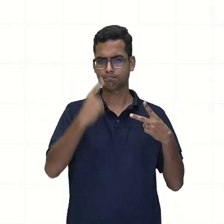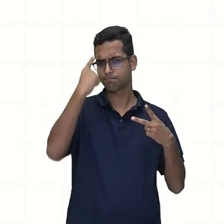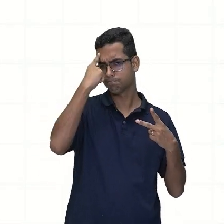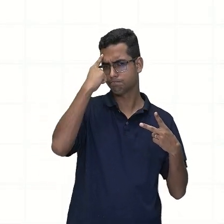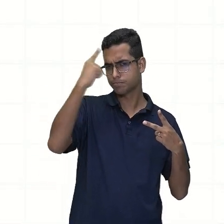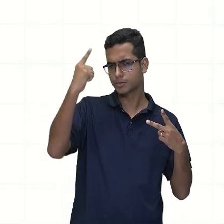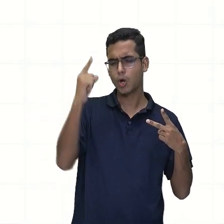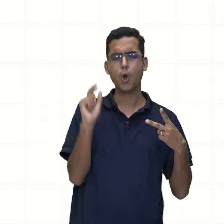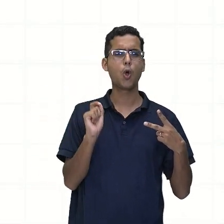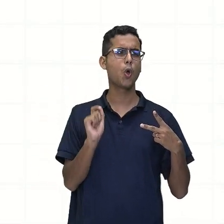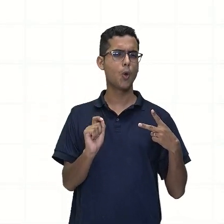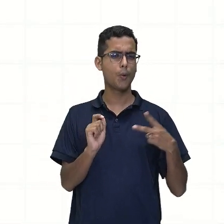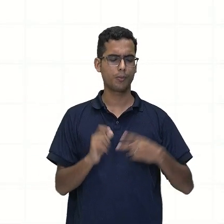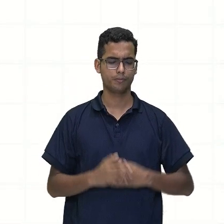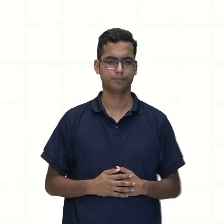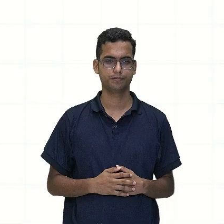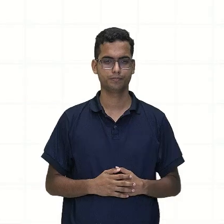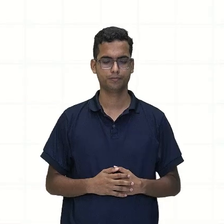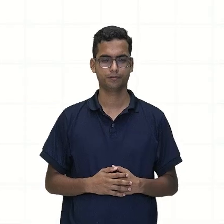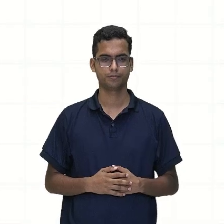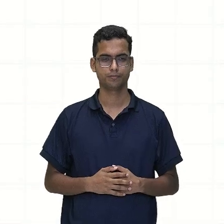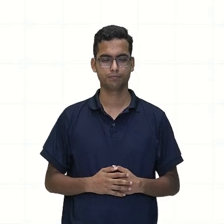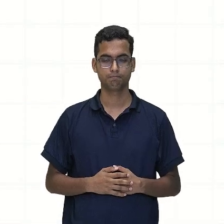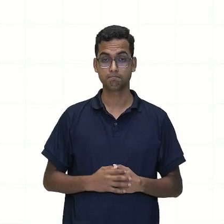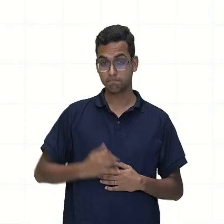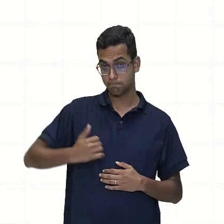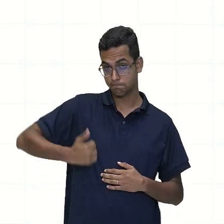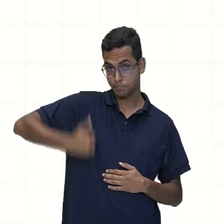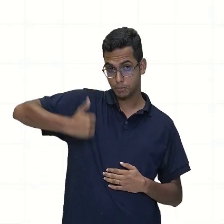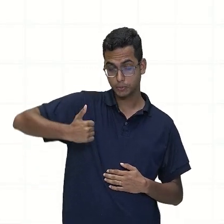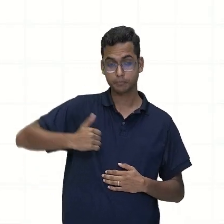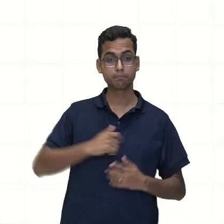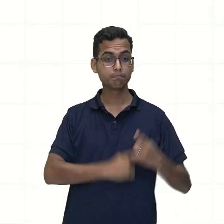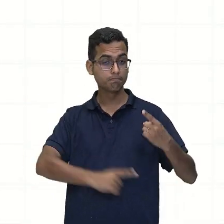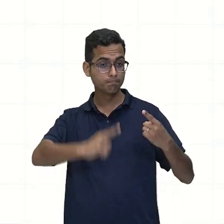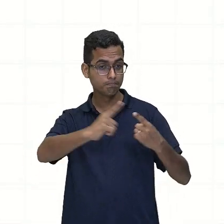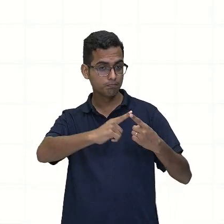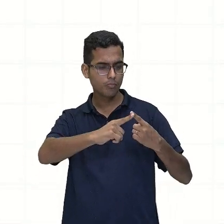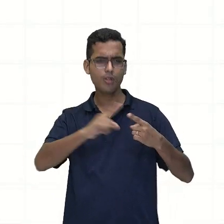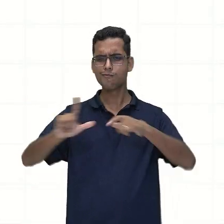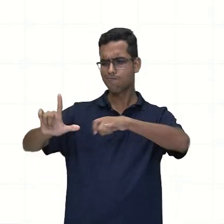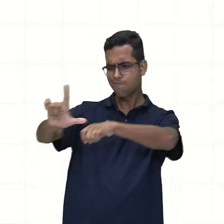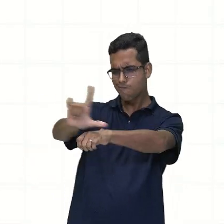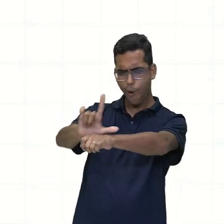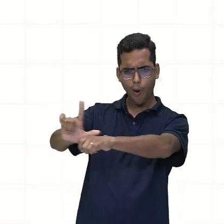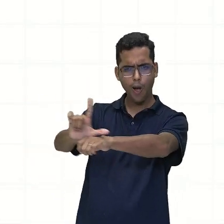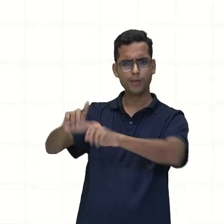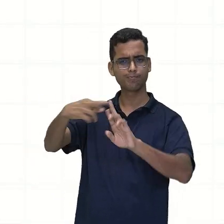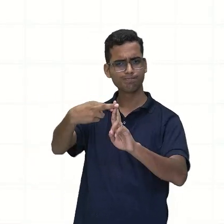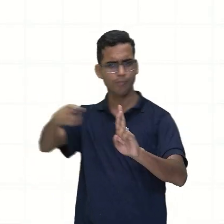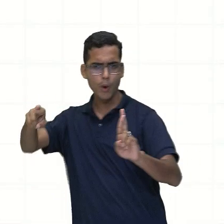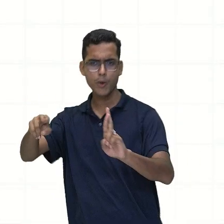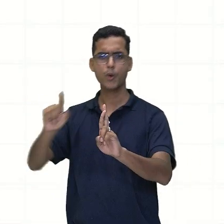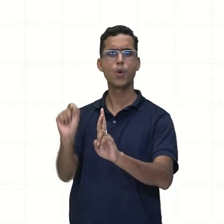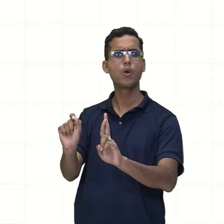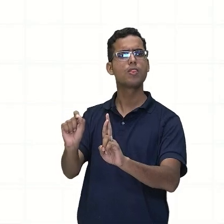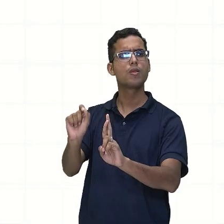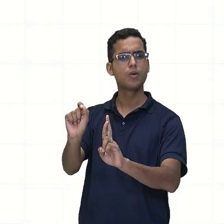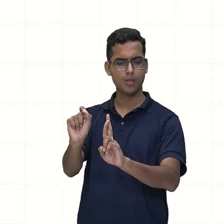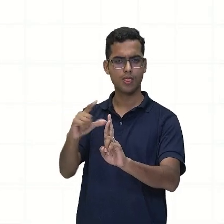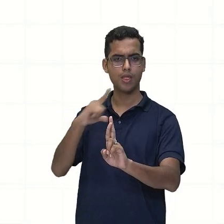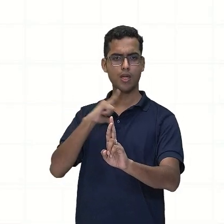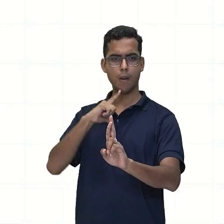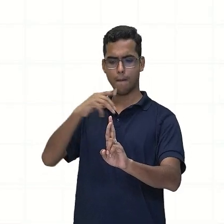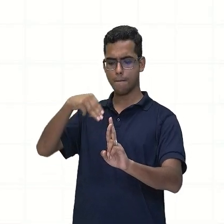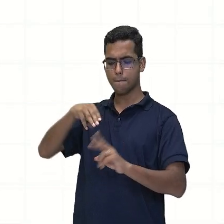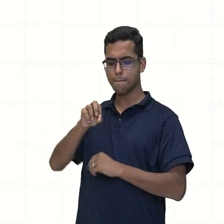né? A primeira ideia é que toda liderança religiosa tem uma dimensão moral.